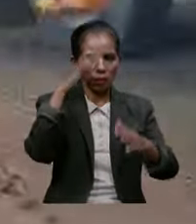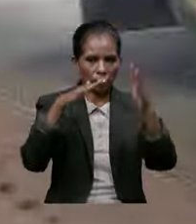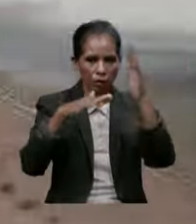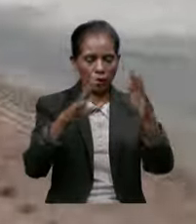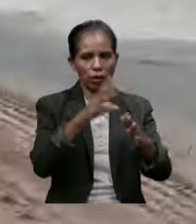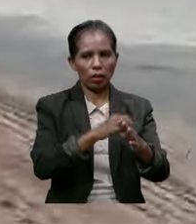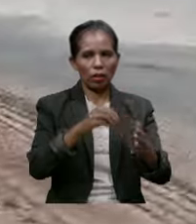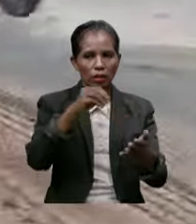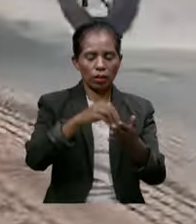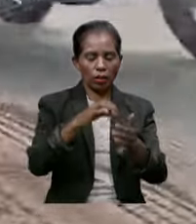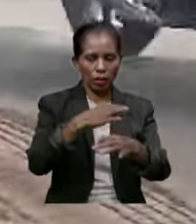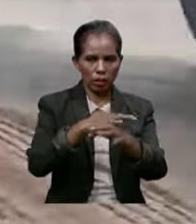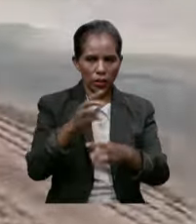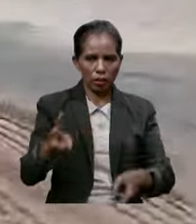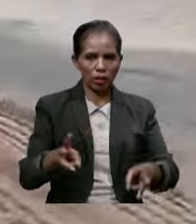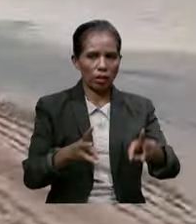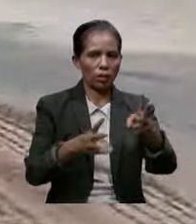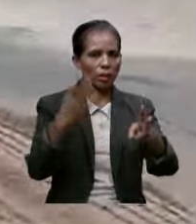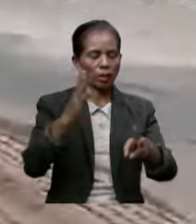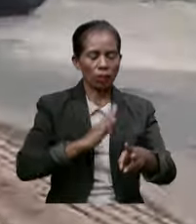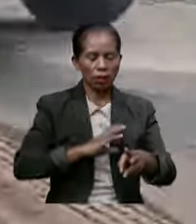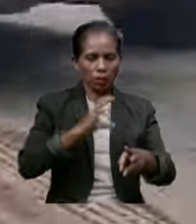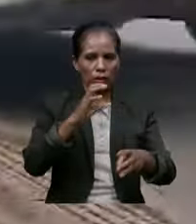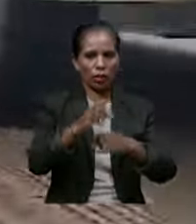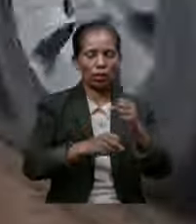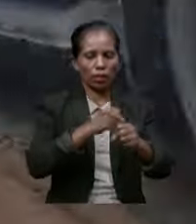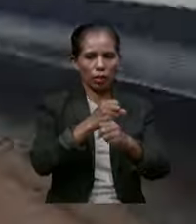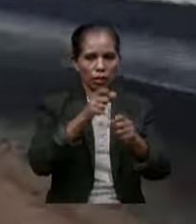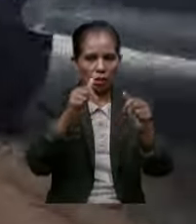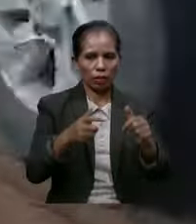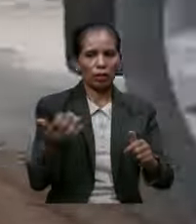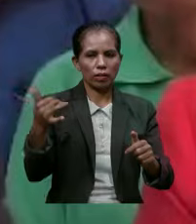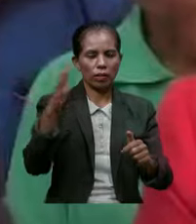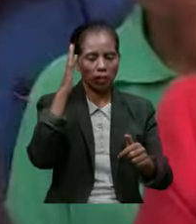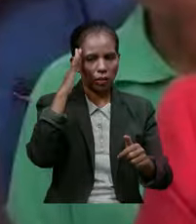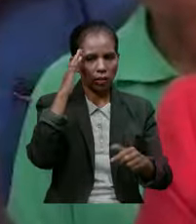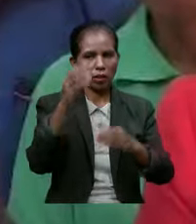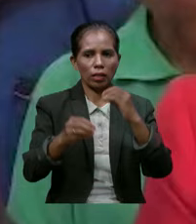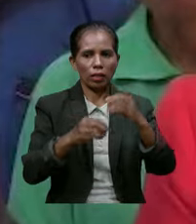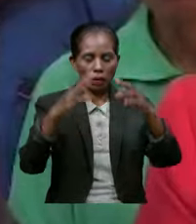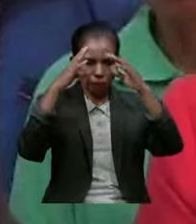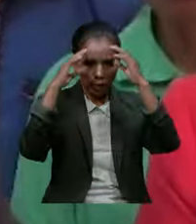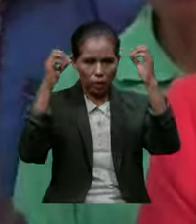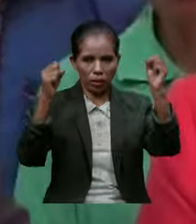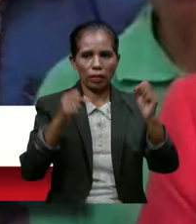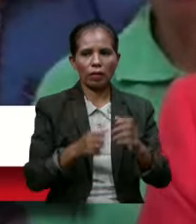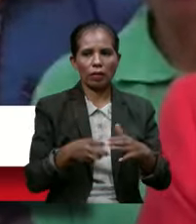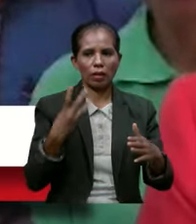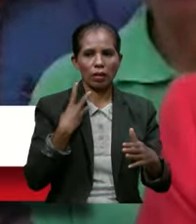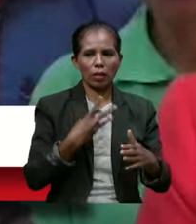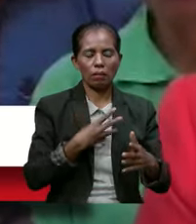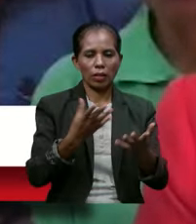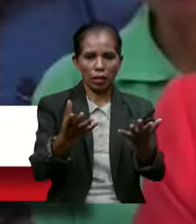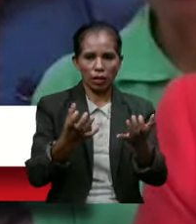não garante se a dia dalan urbana e Balcão Vila e a tina né. Sira mai hatete te dihen kata presidente ami